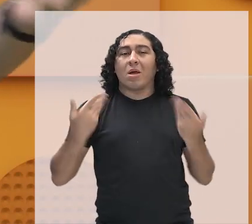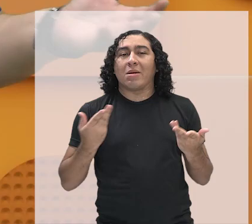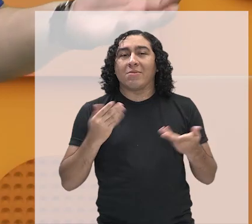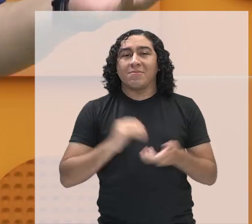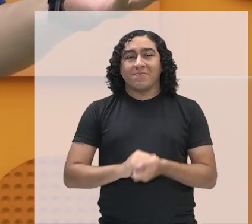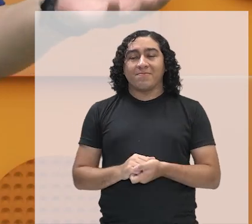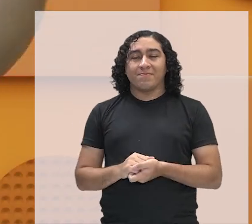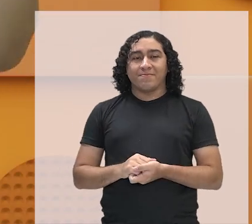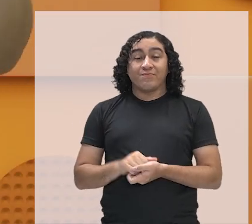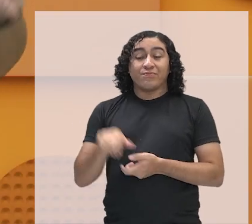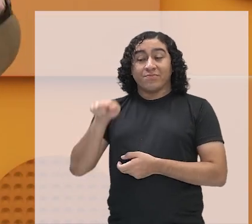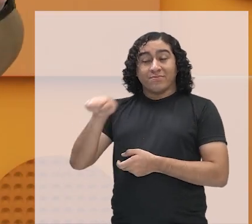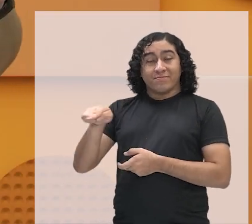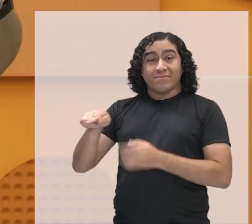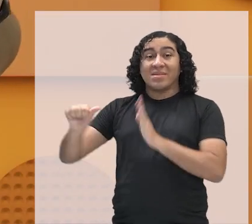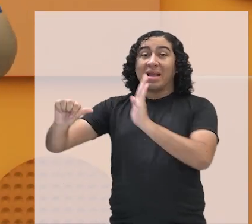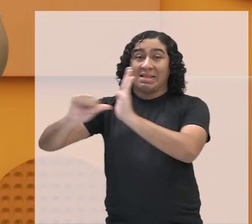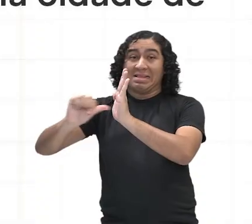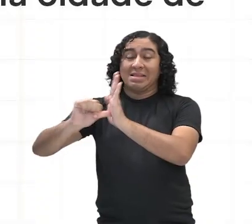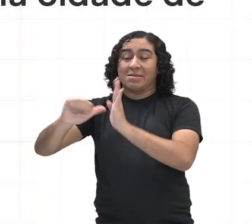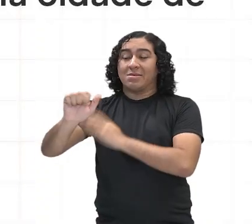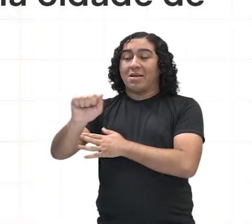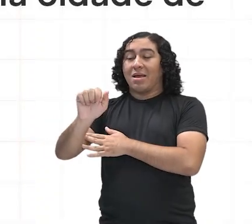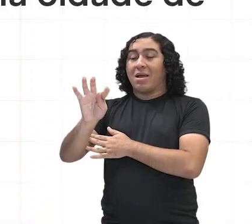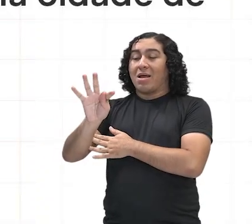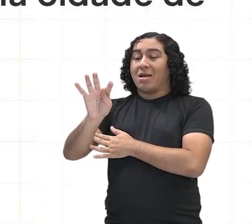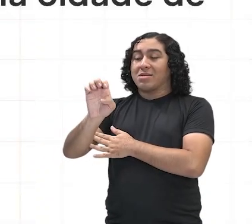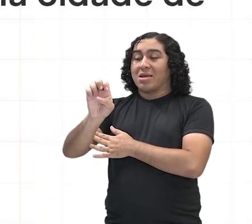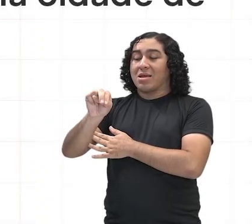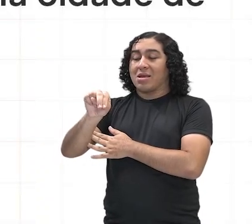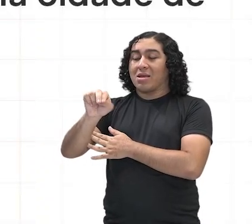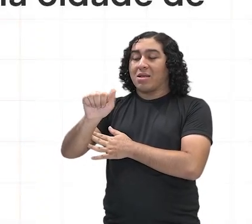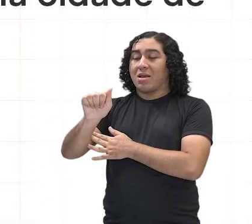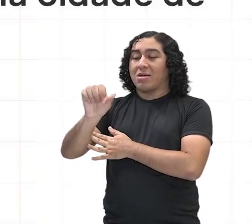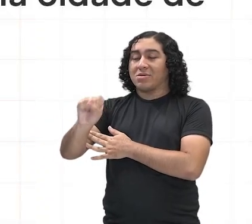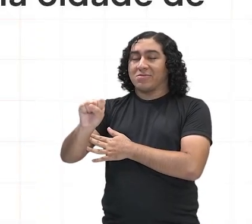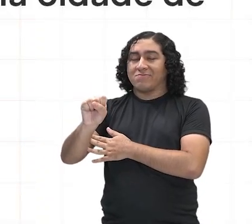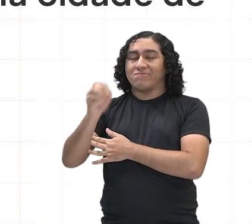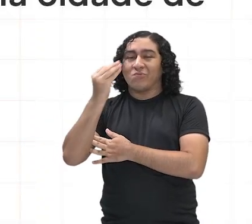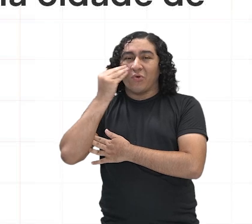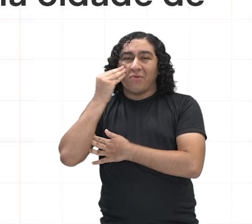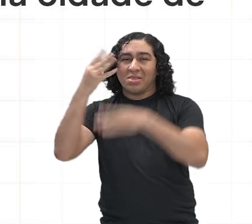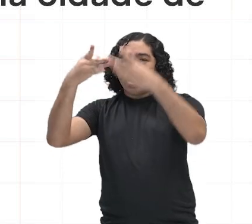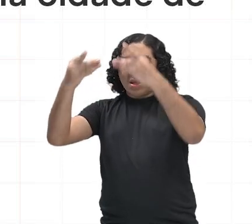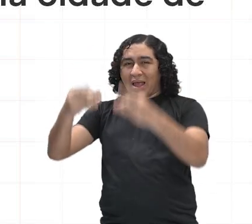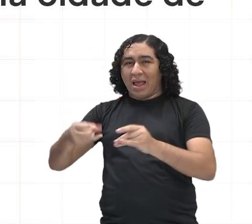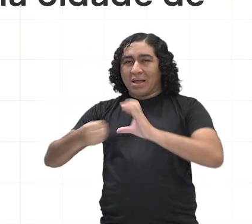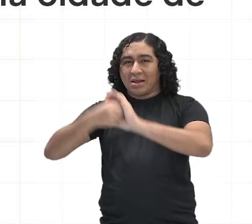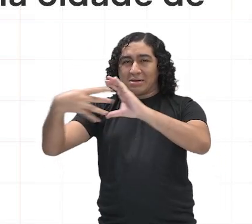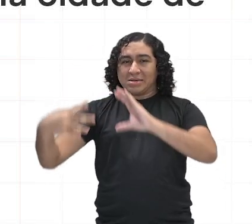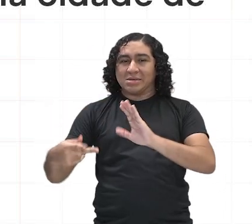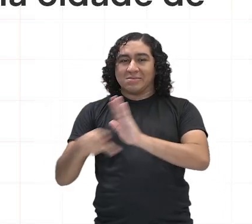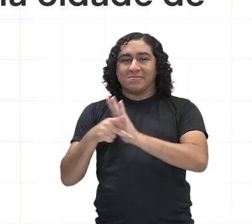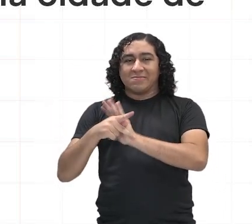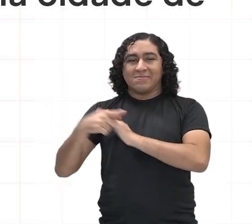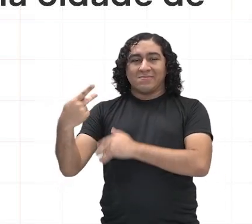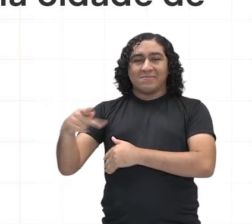então, aí a Atenas. Vamos, então, ver aí algumas características dessa cidade. Olha só, acompanha